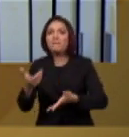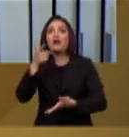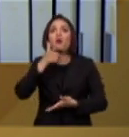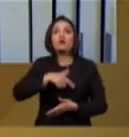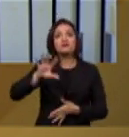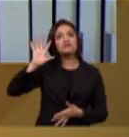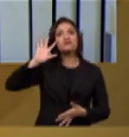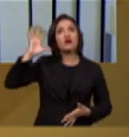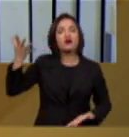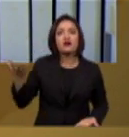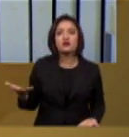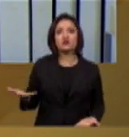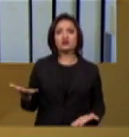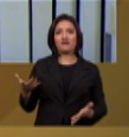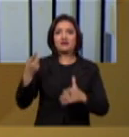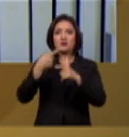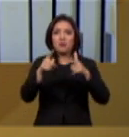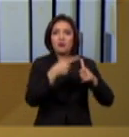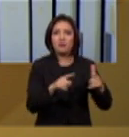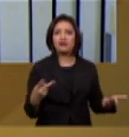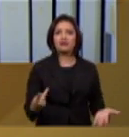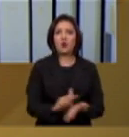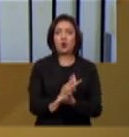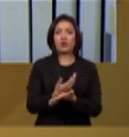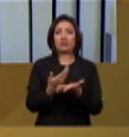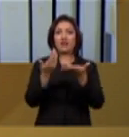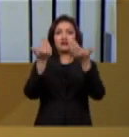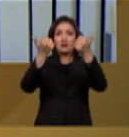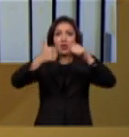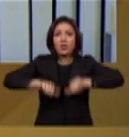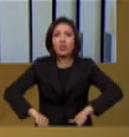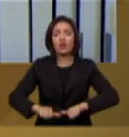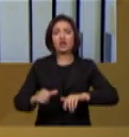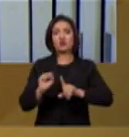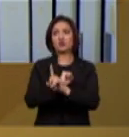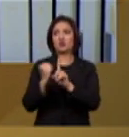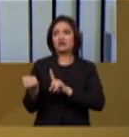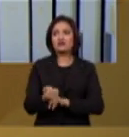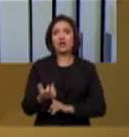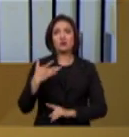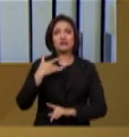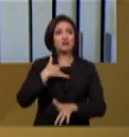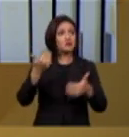impasses decorrentes da crise social e de saúde, e muito ainda há de ser feito.